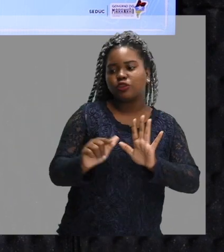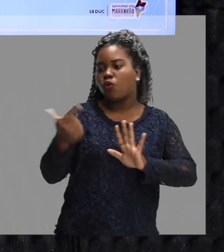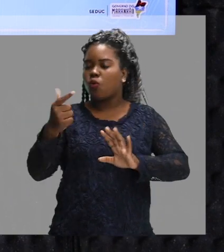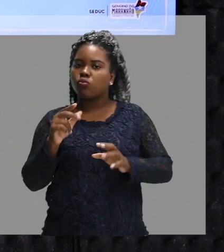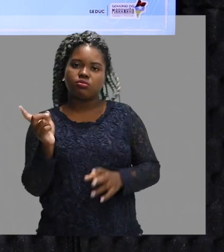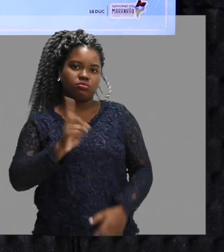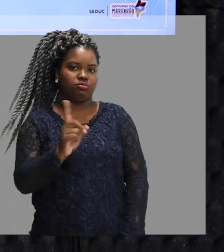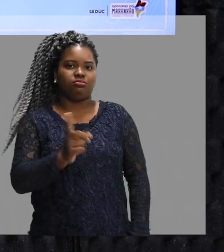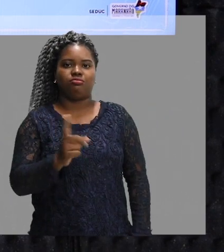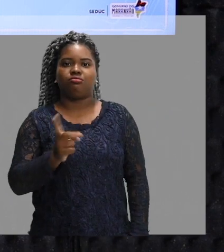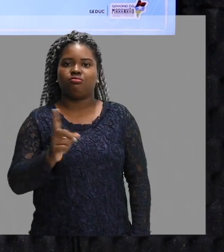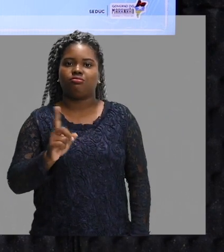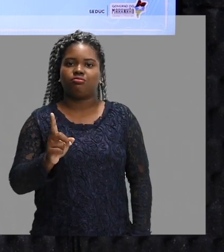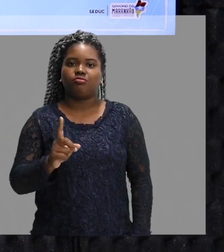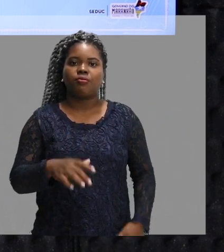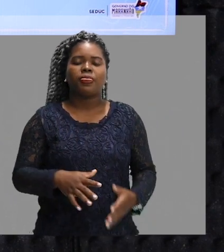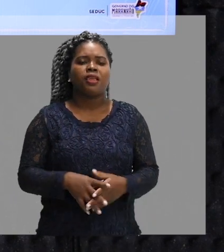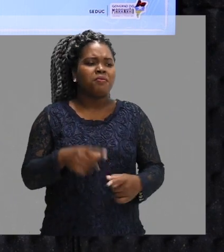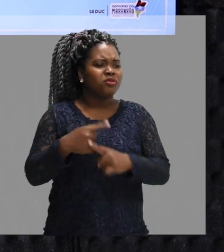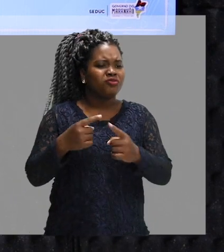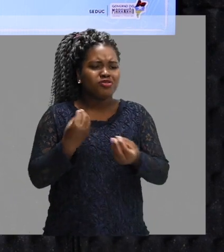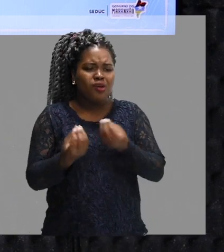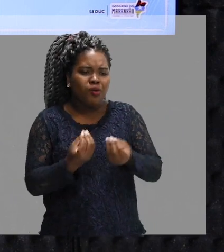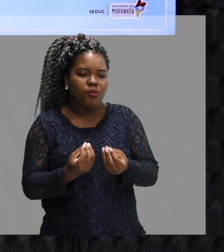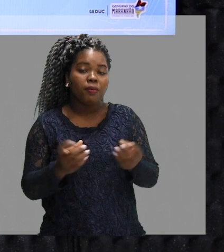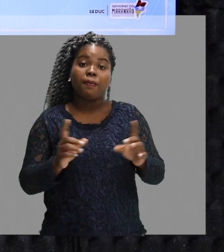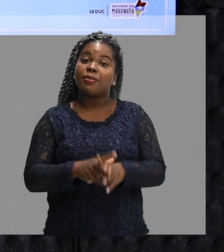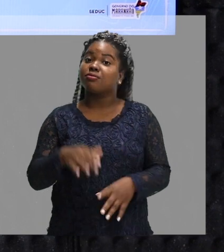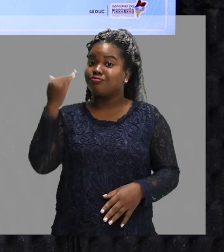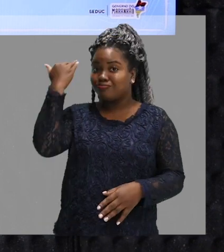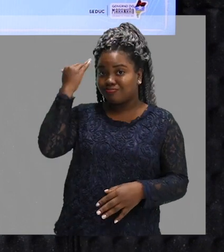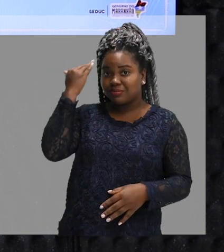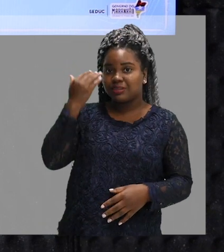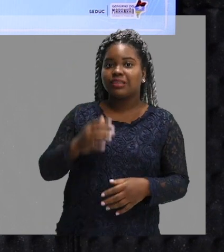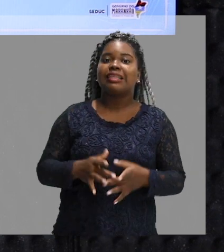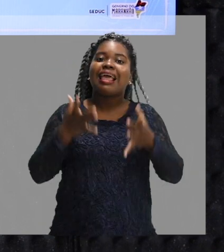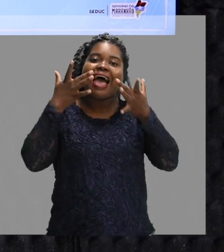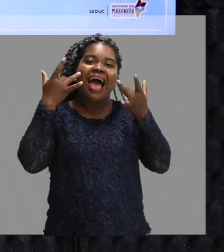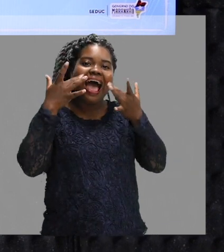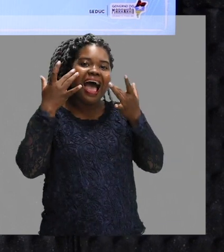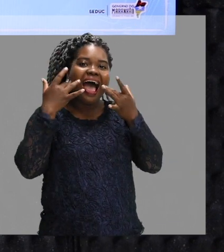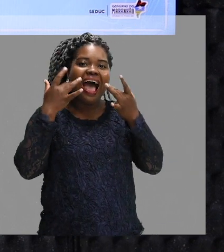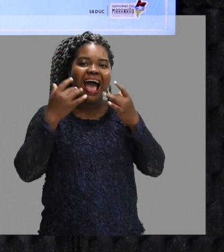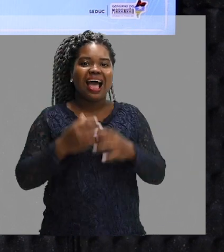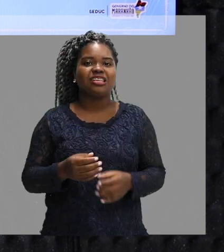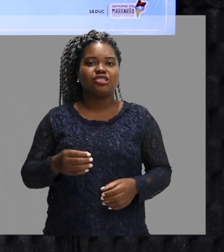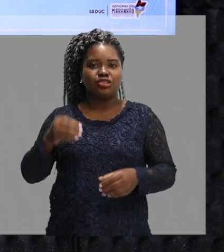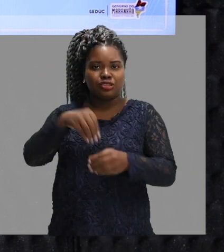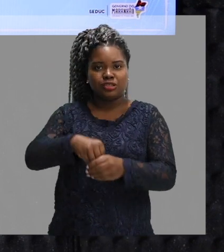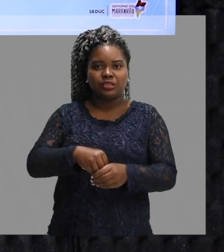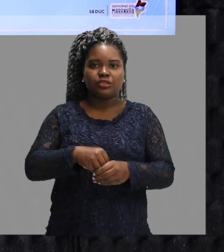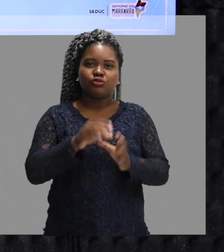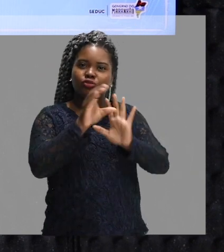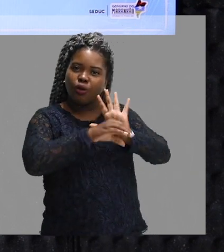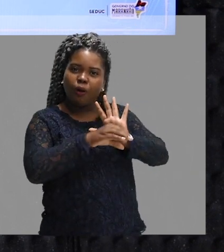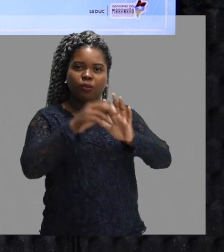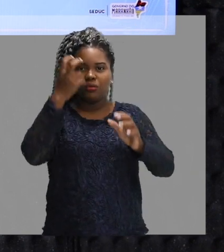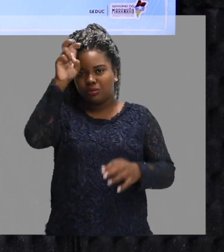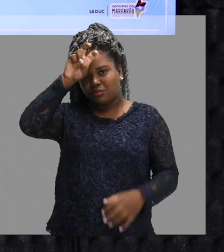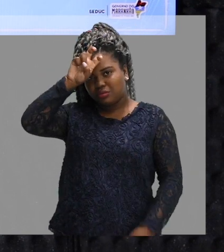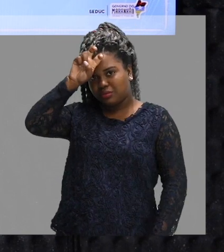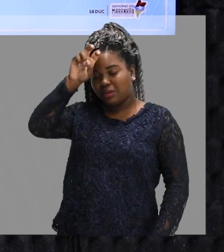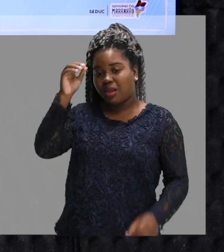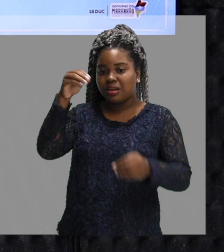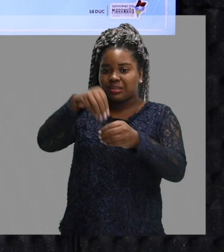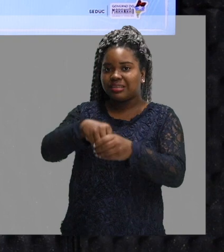entender a arte egípcia, é necessário que a gente entenda que a arte egípcia era literalmente um privilégio da nobreza, mas